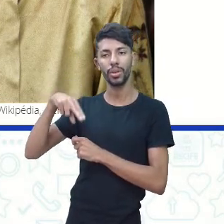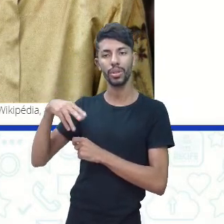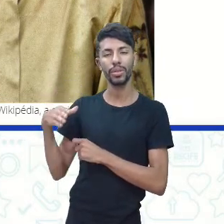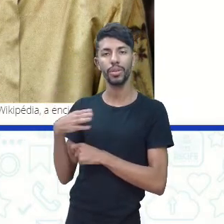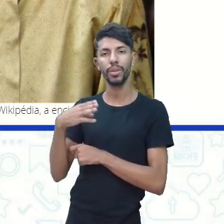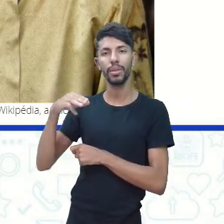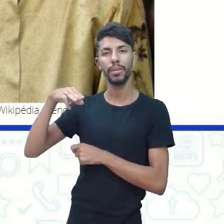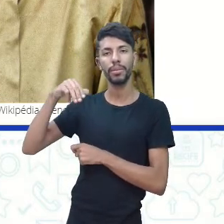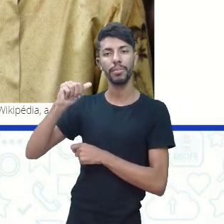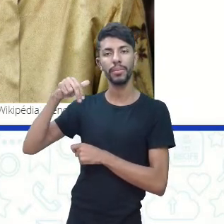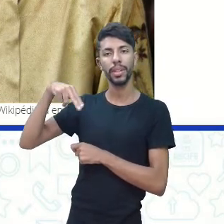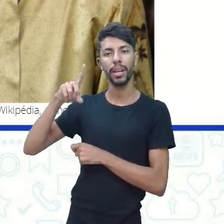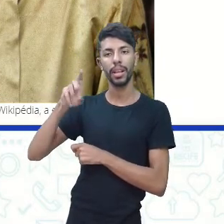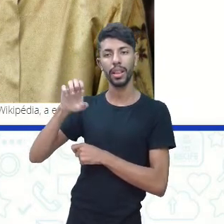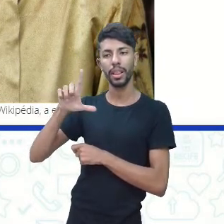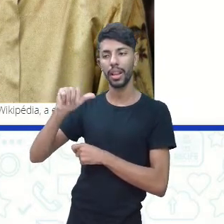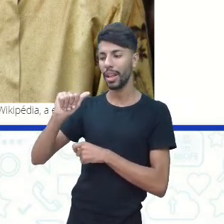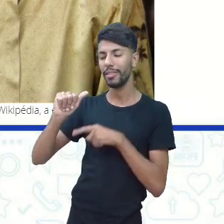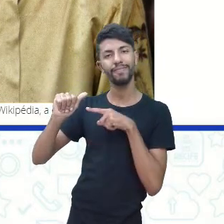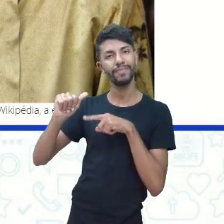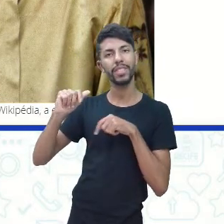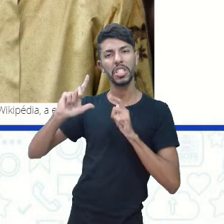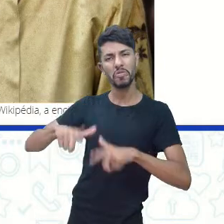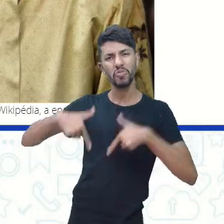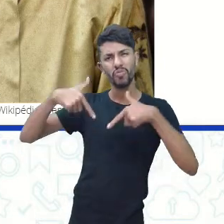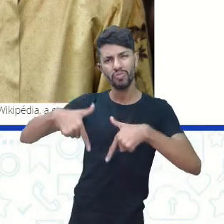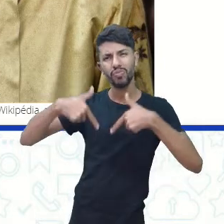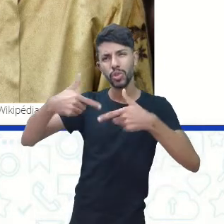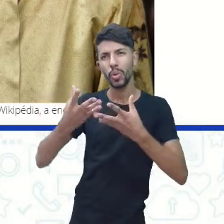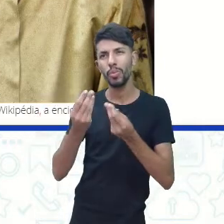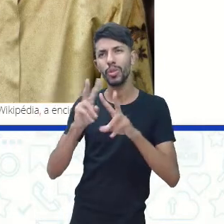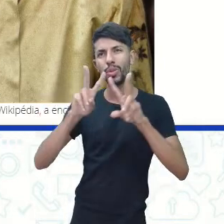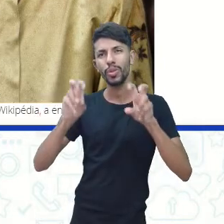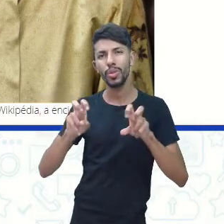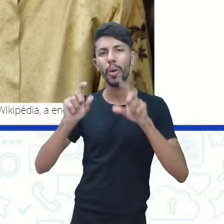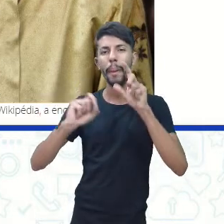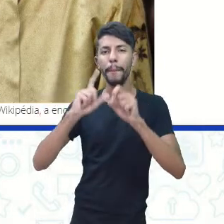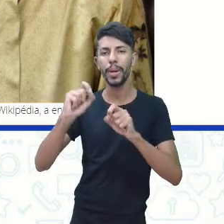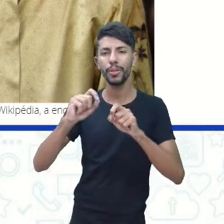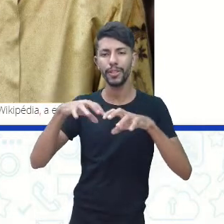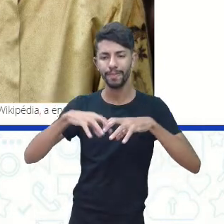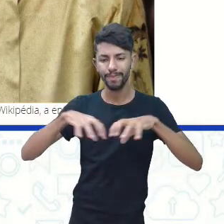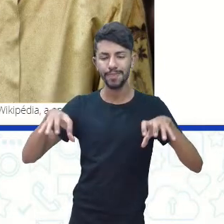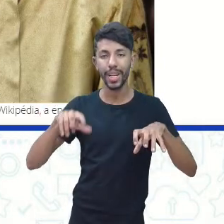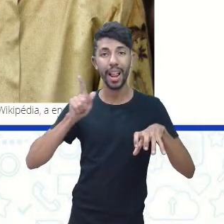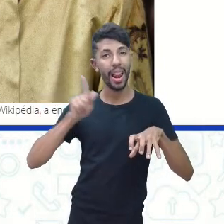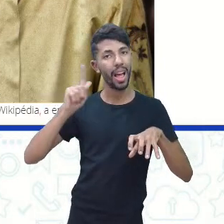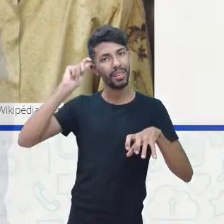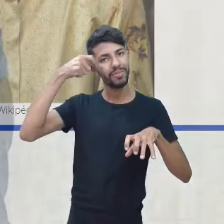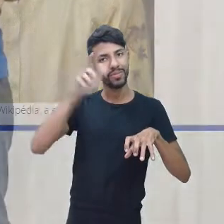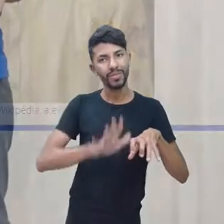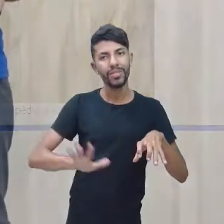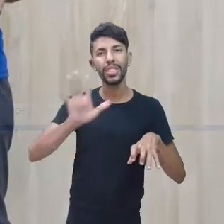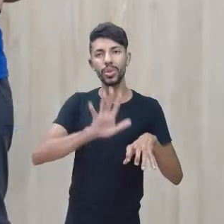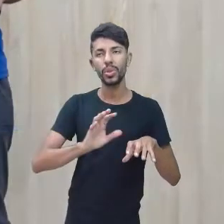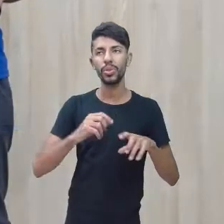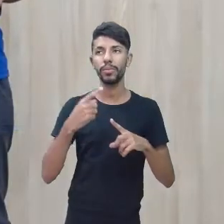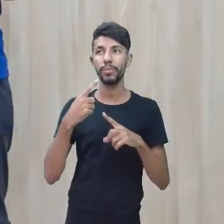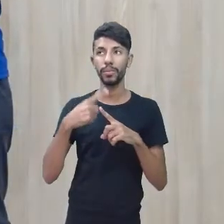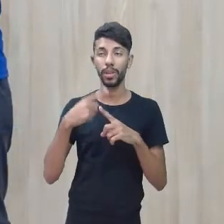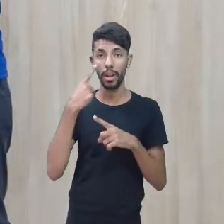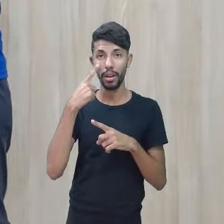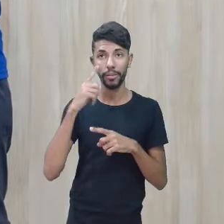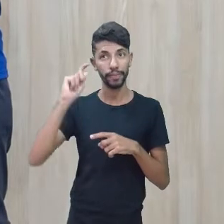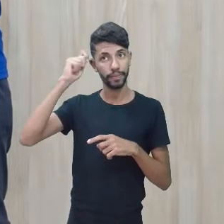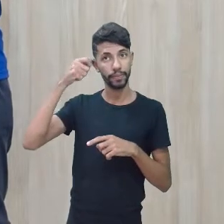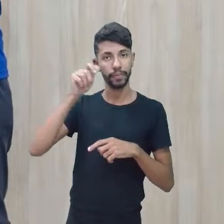batalhou bastante sobre essas causas de segregação na África do Sul, propriamente dito, porque se você pega o continente africano, a